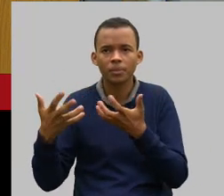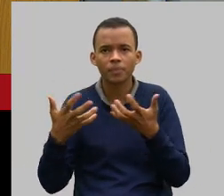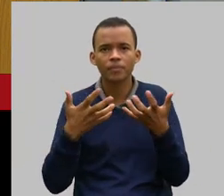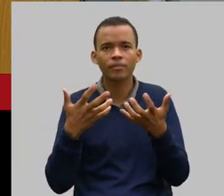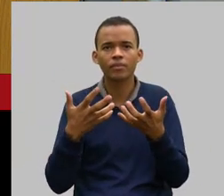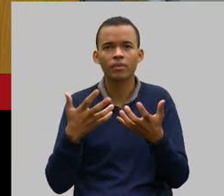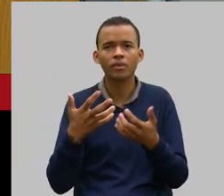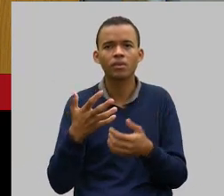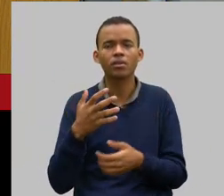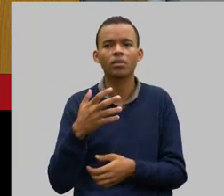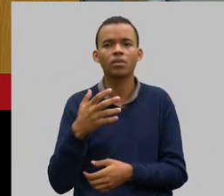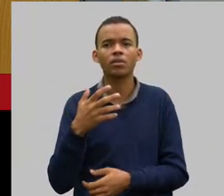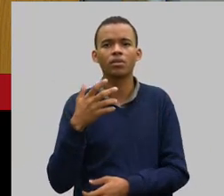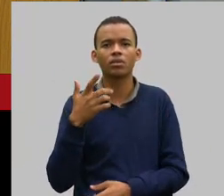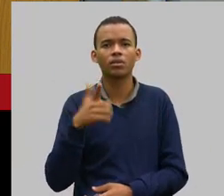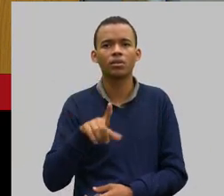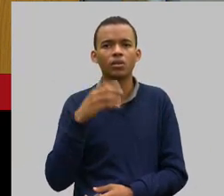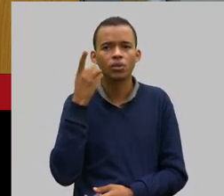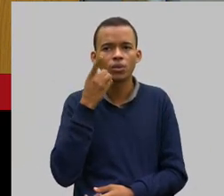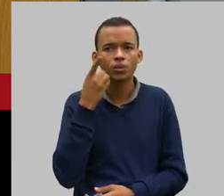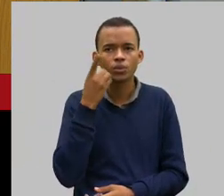Guilherme Enes